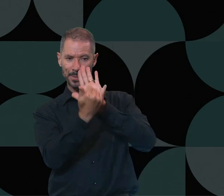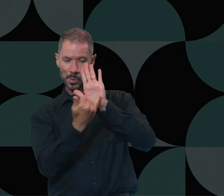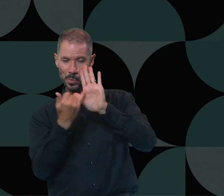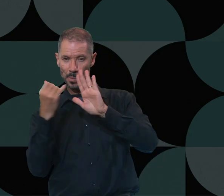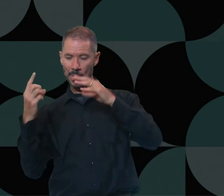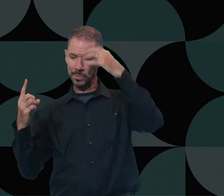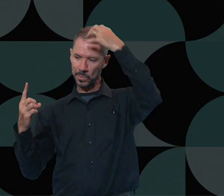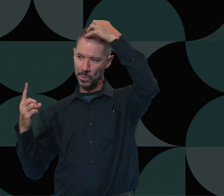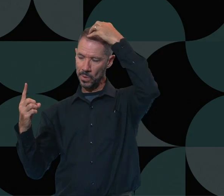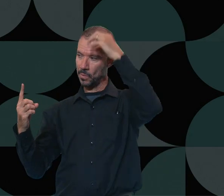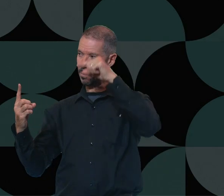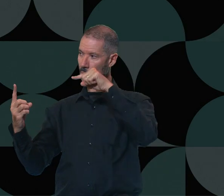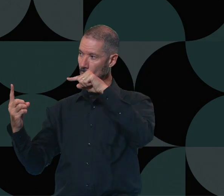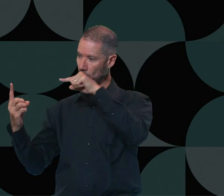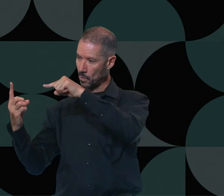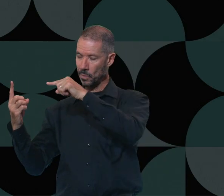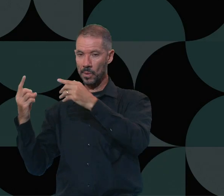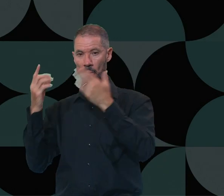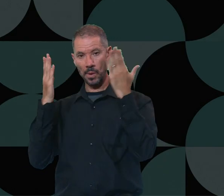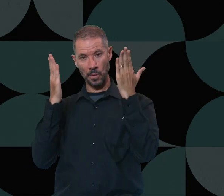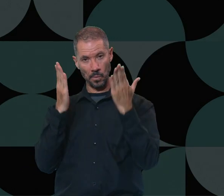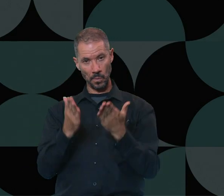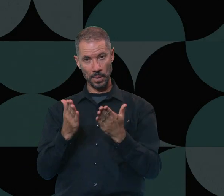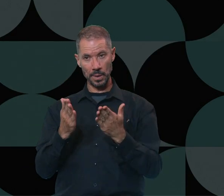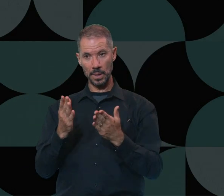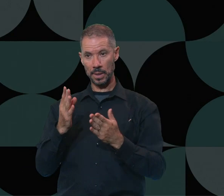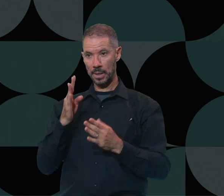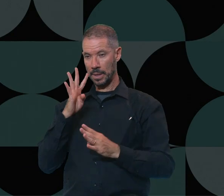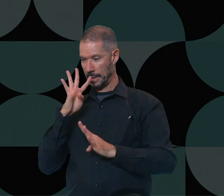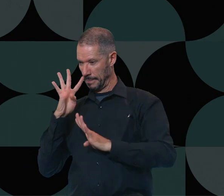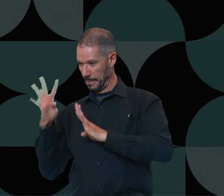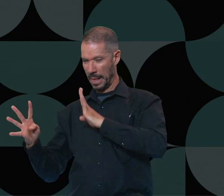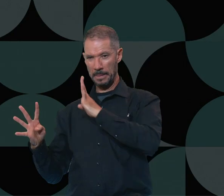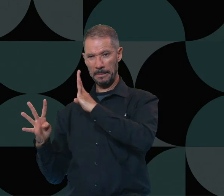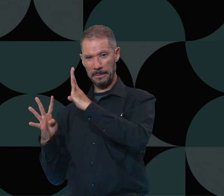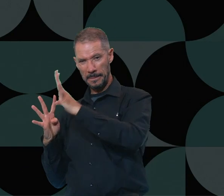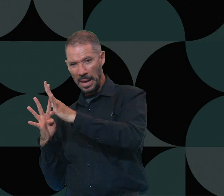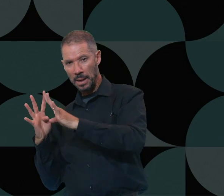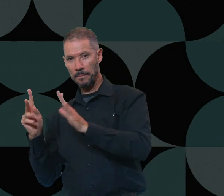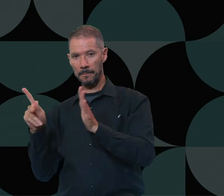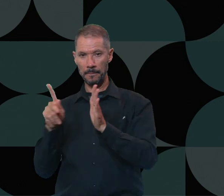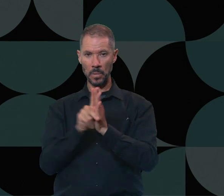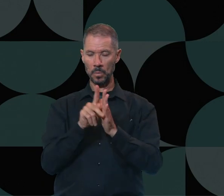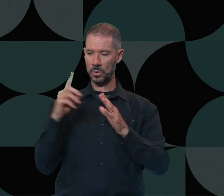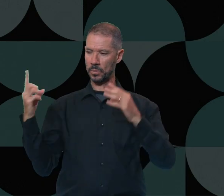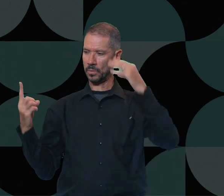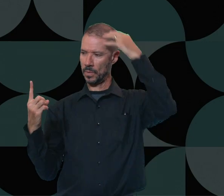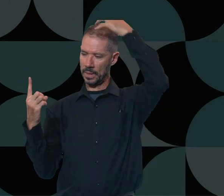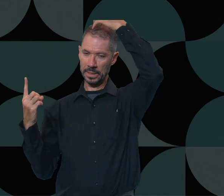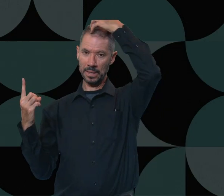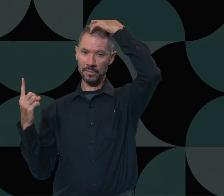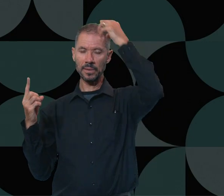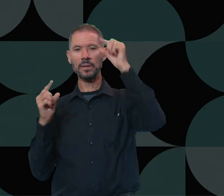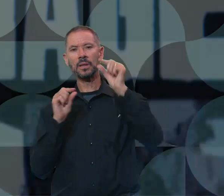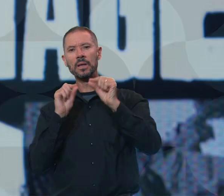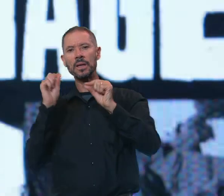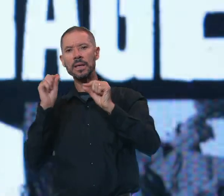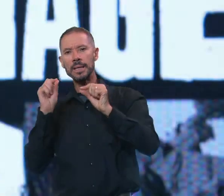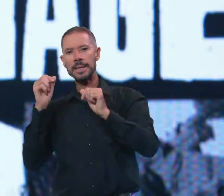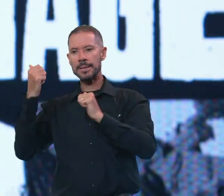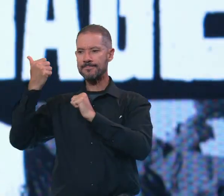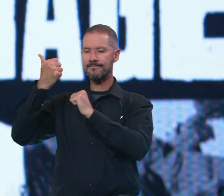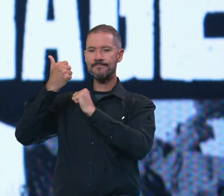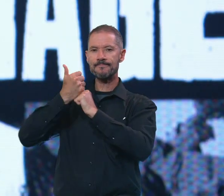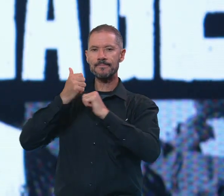do rei, trazendo agora calúnias contra ele, dizendo que o próprio rei Davi era aquele que havia